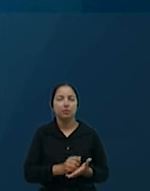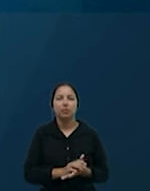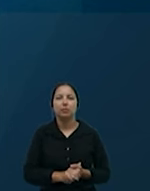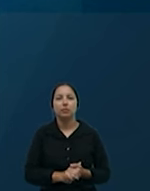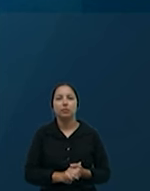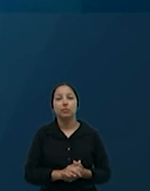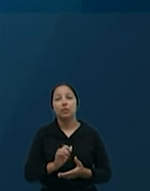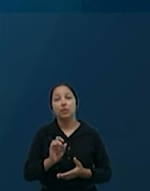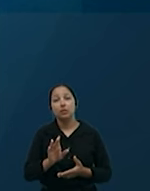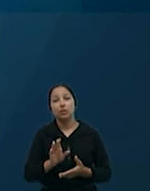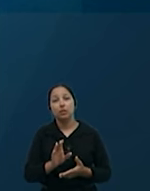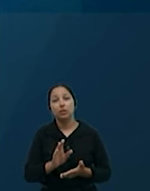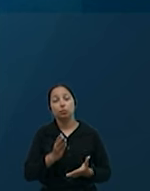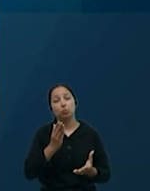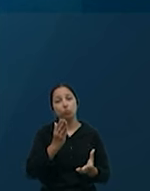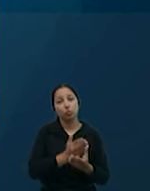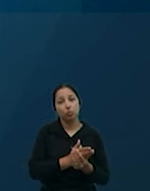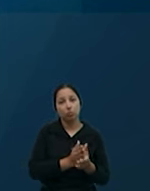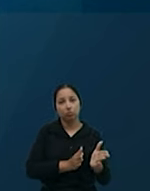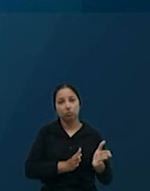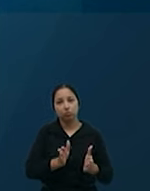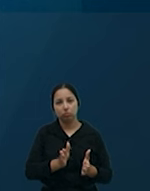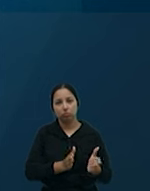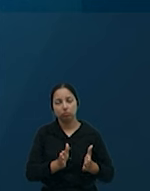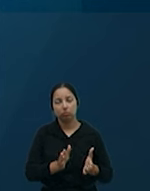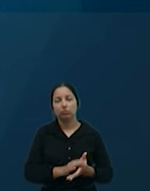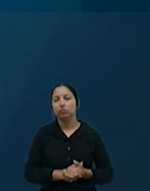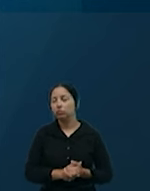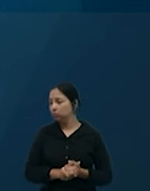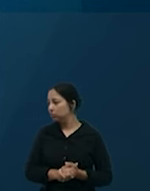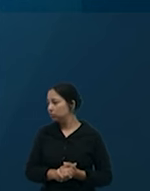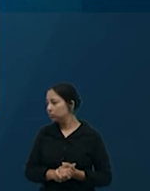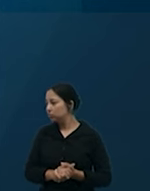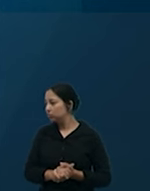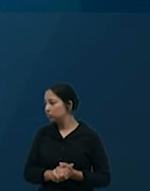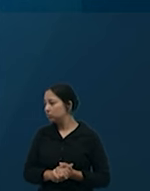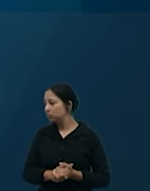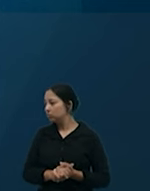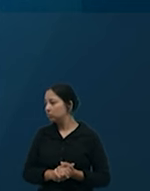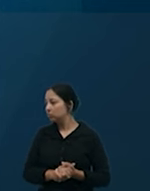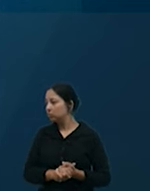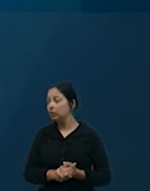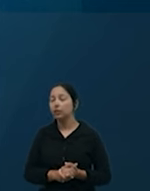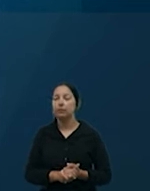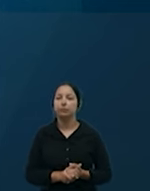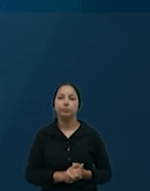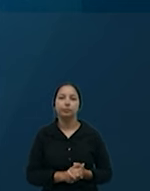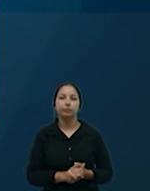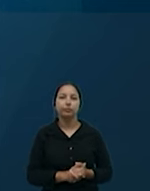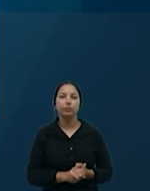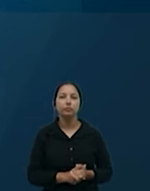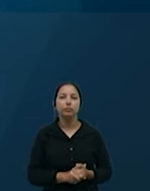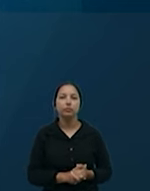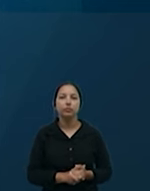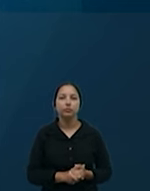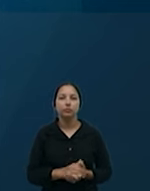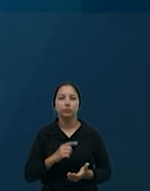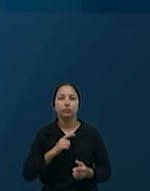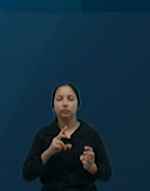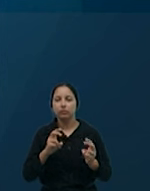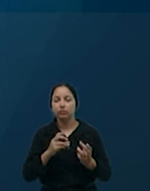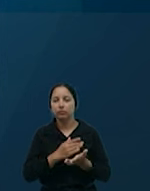de execução. E, subsidiariamente, a União requer o termo inicial do juros de mora